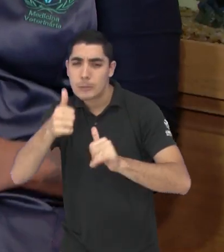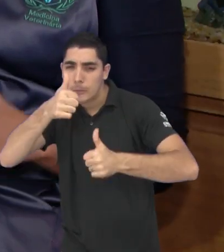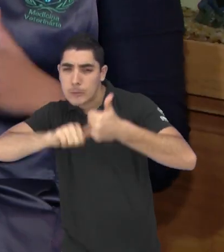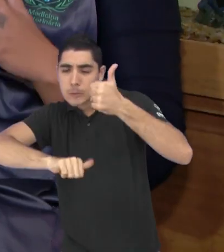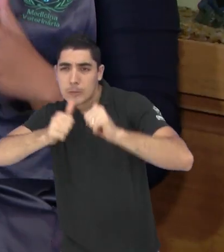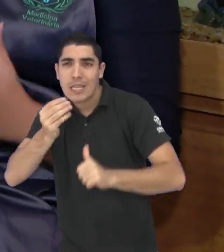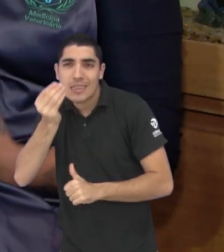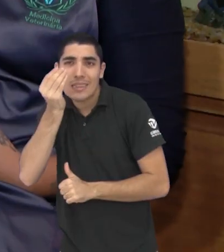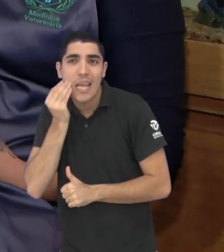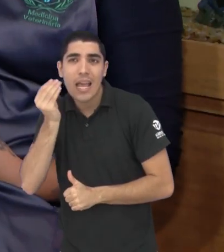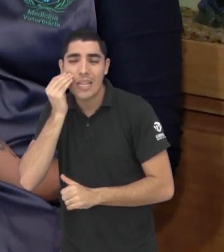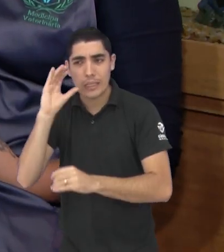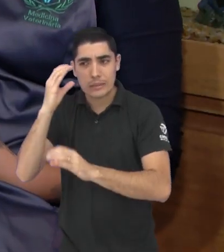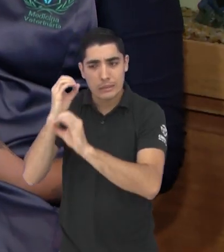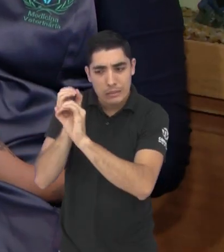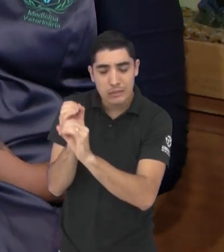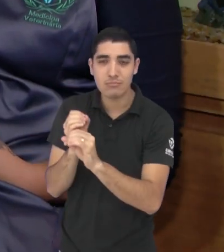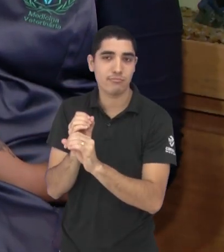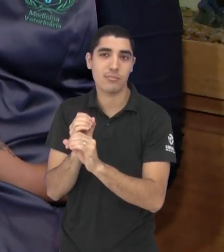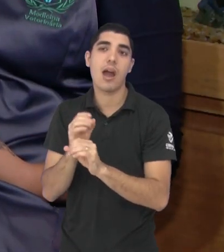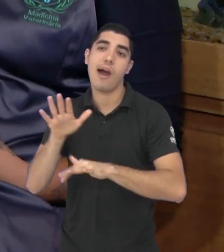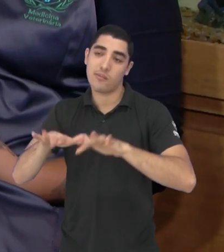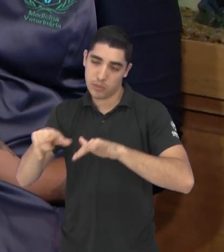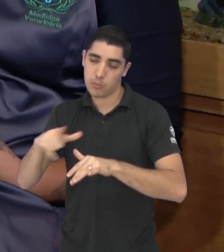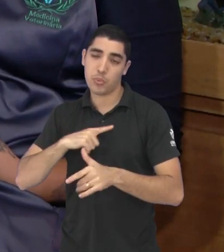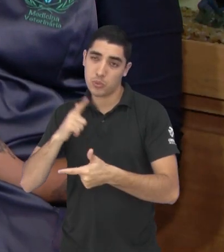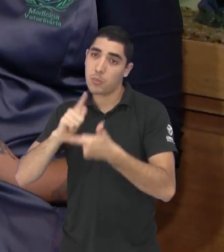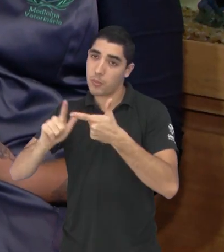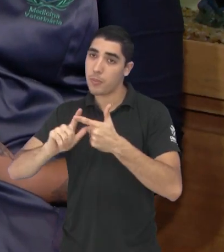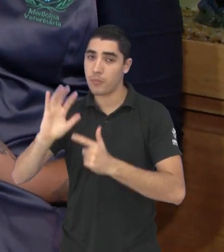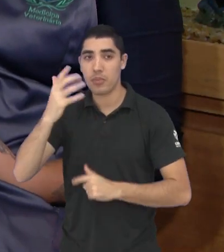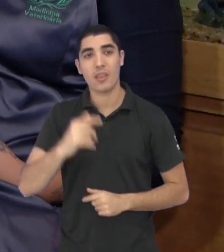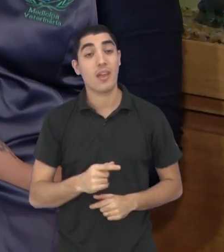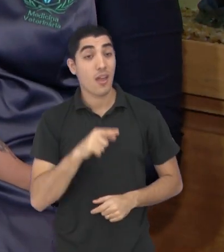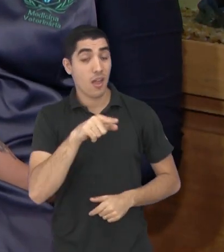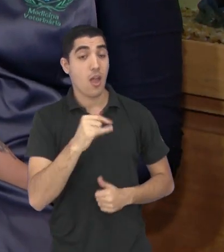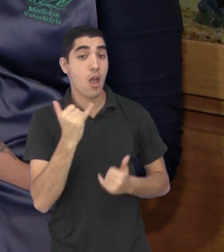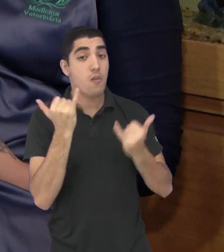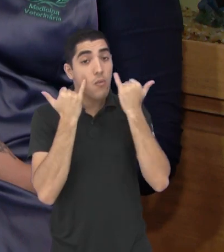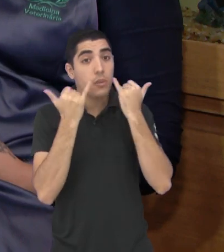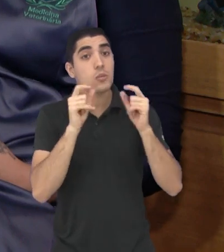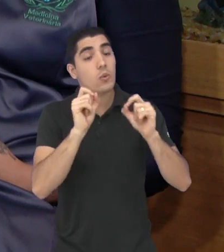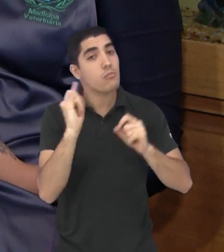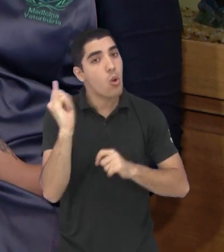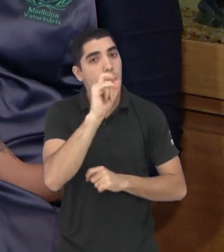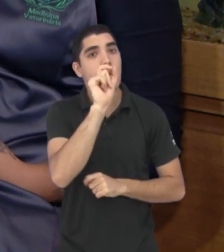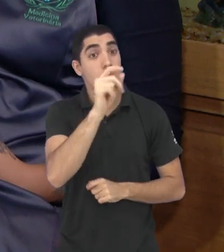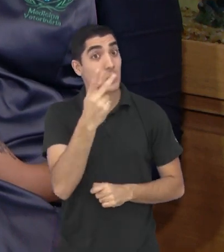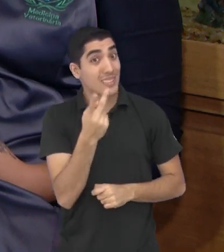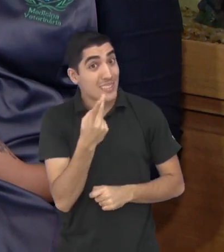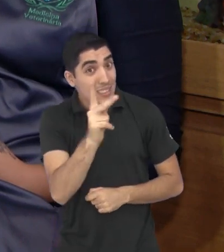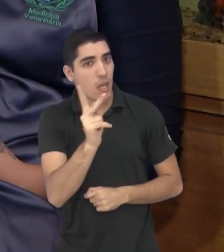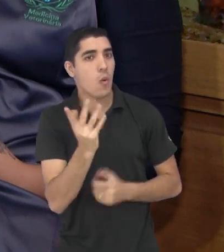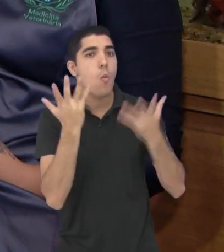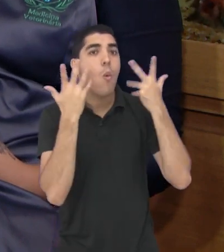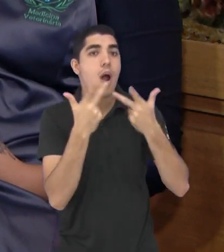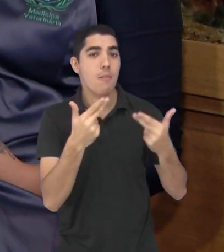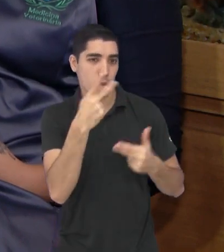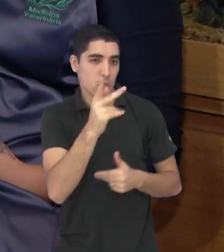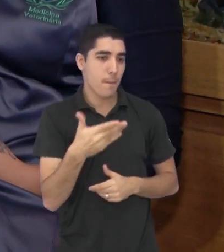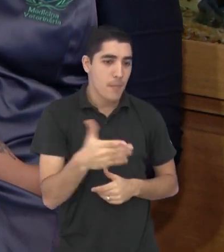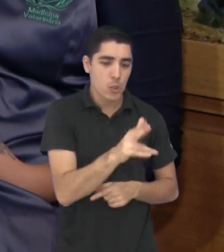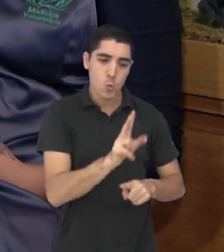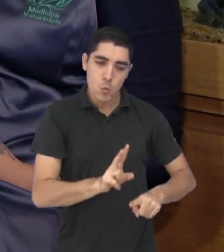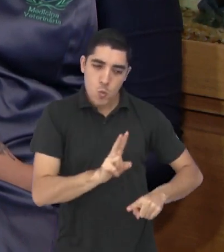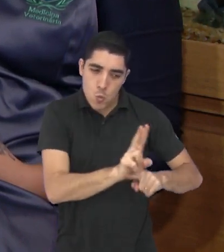testado e acaba criando aquela resistência das medicações também. Pega informação generalizada. O legal mesmo é você tratar do seu animal